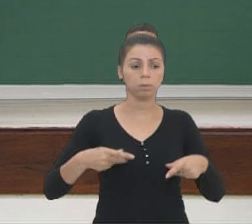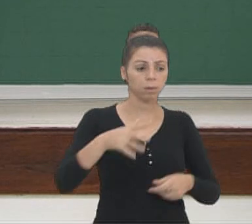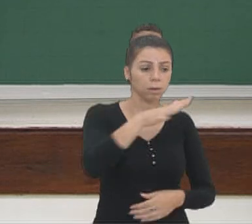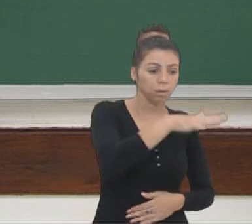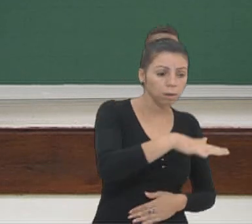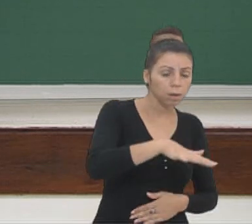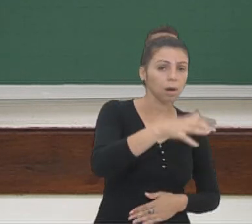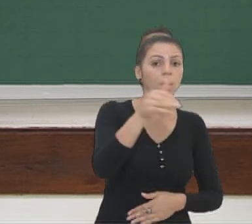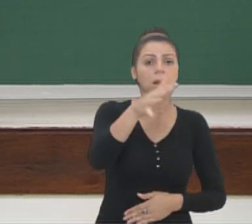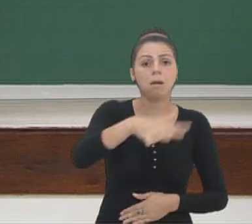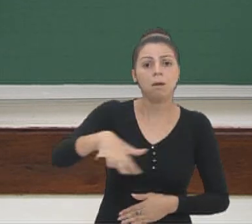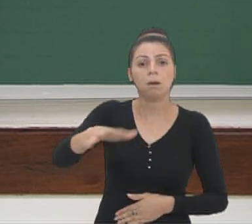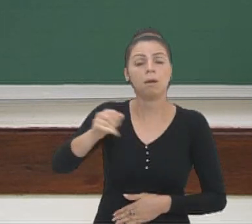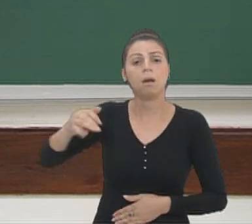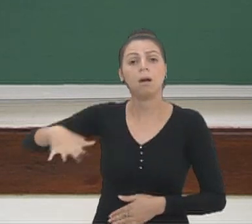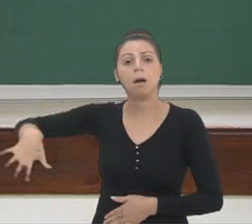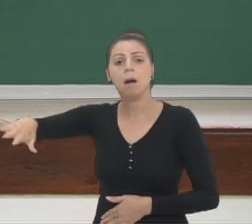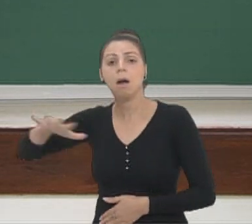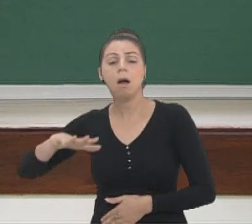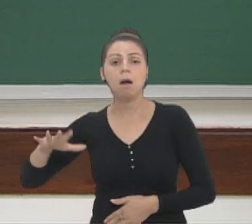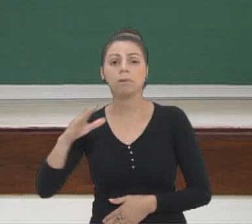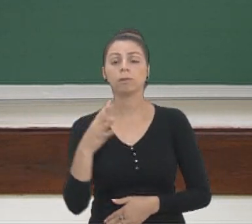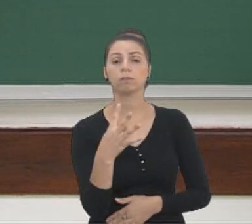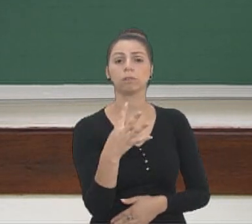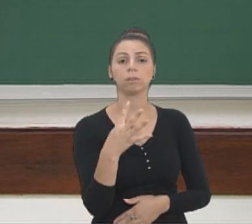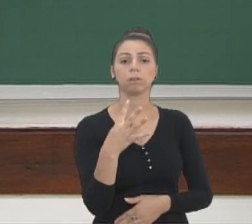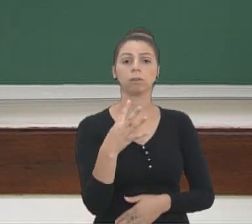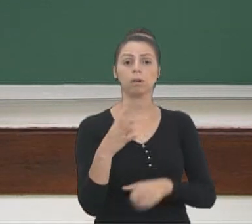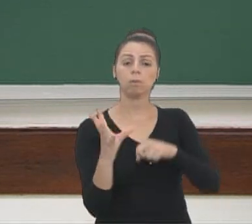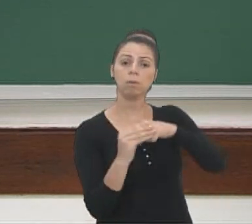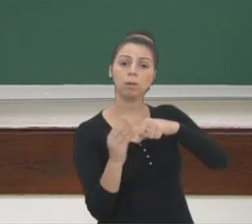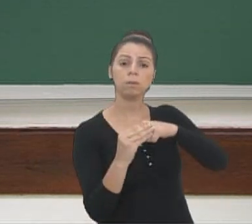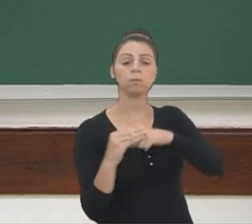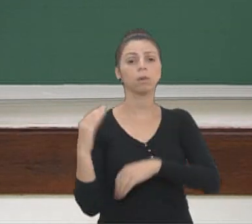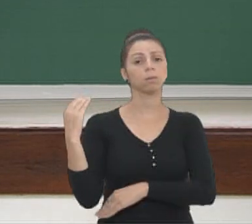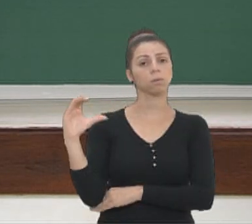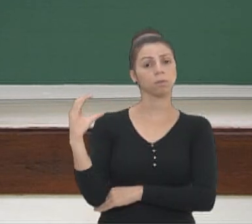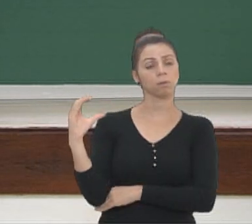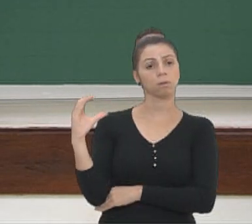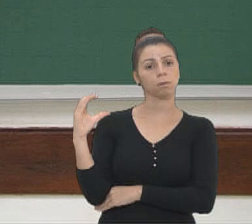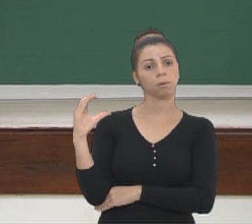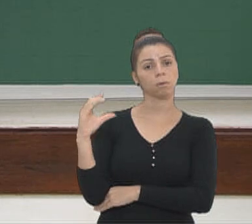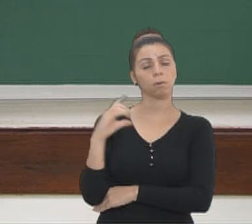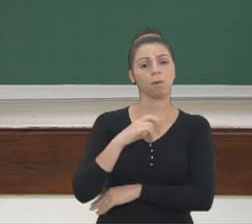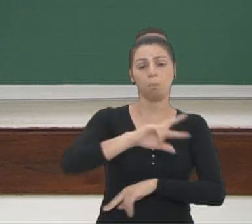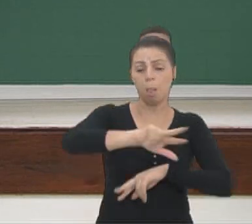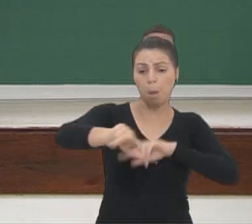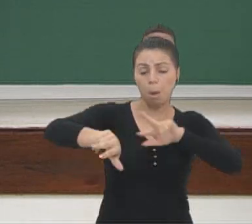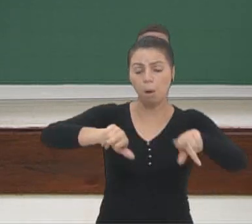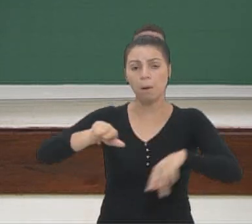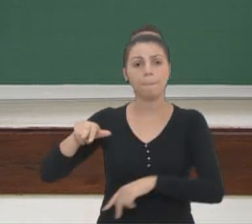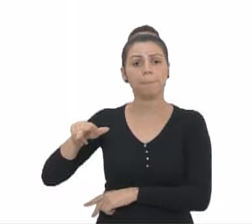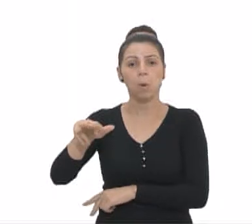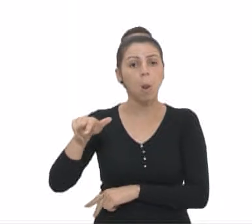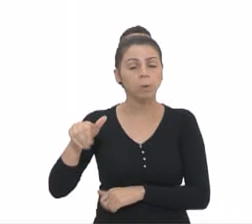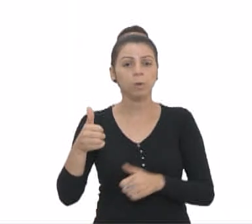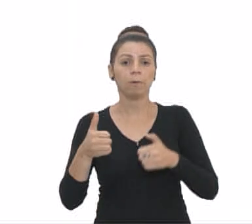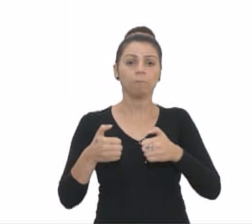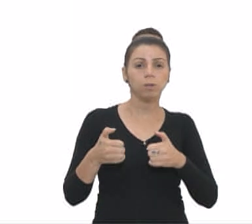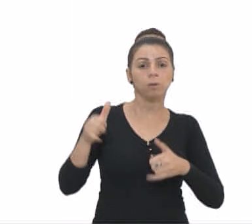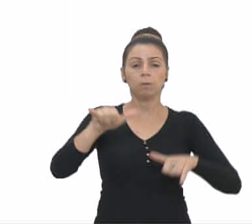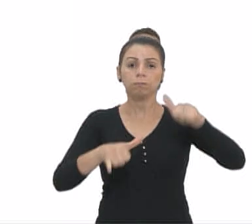de conhecimento científico. Então, nas diversas áreas. Então, você tem biologia, física,